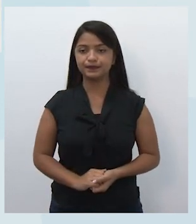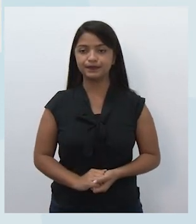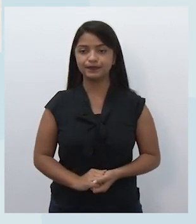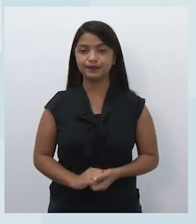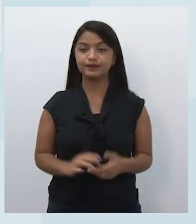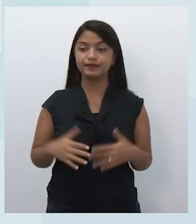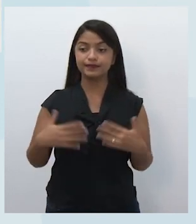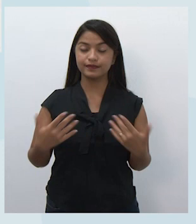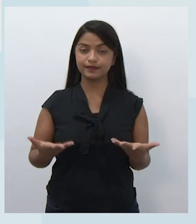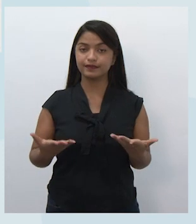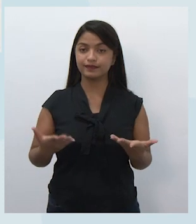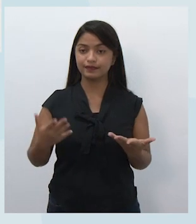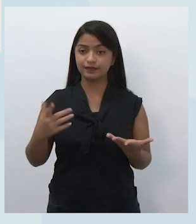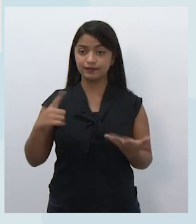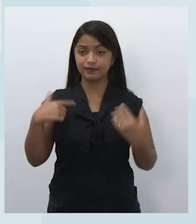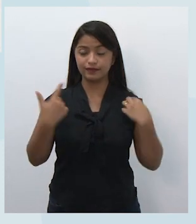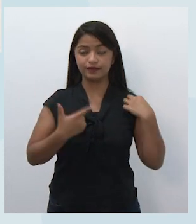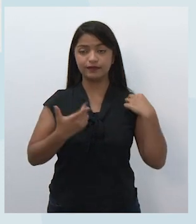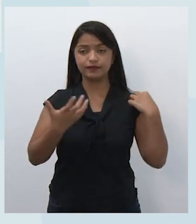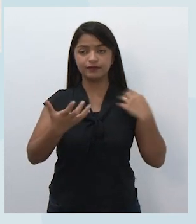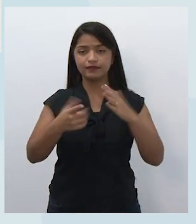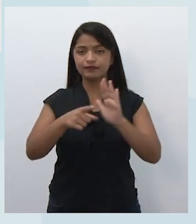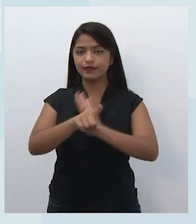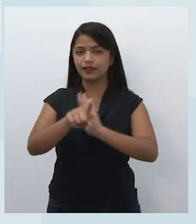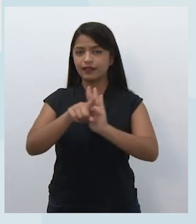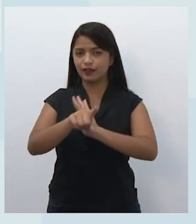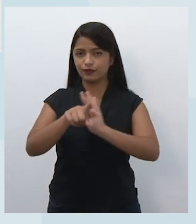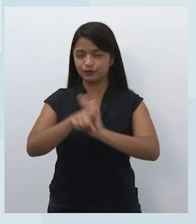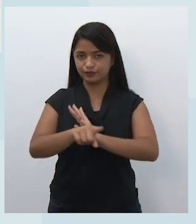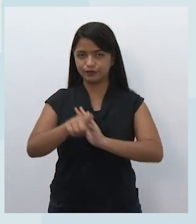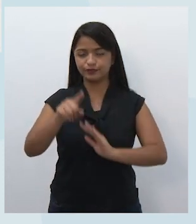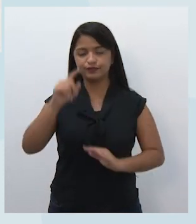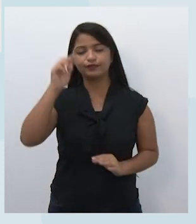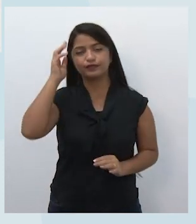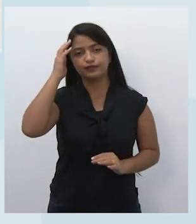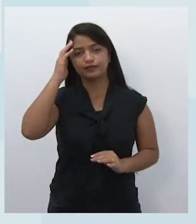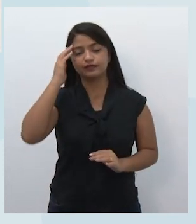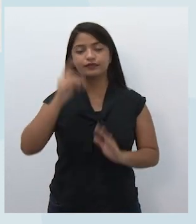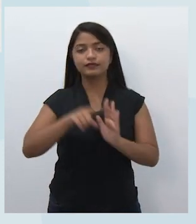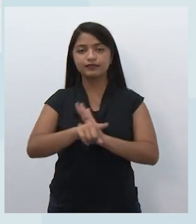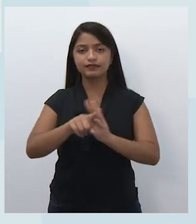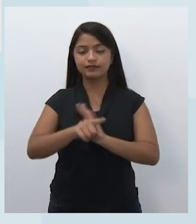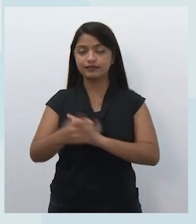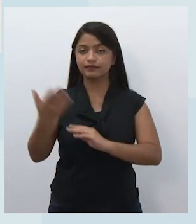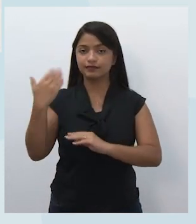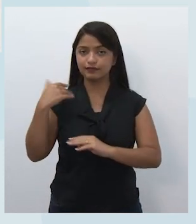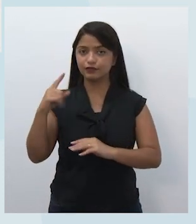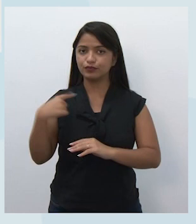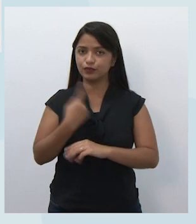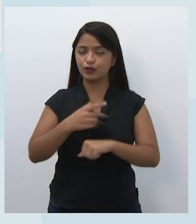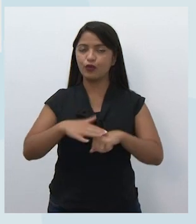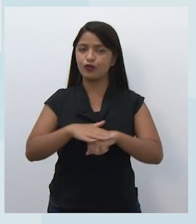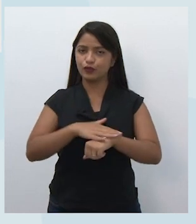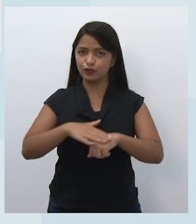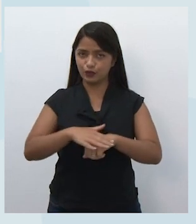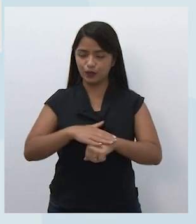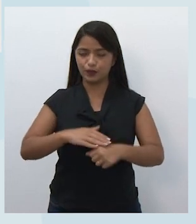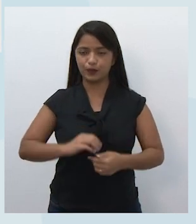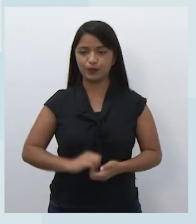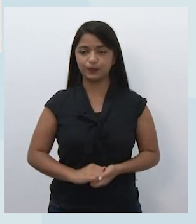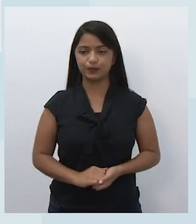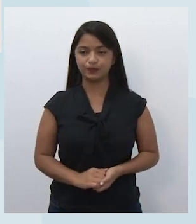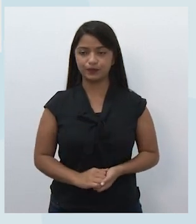E aí a gente queria trazer algumas questões, algumas coisas que foram conversadas, né,